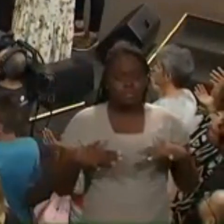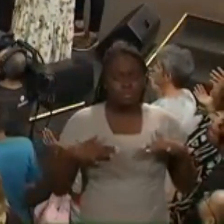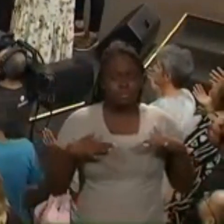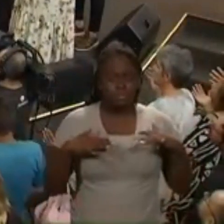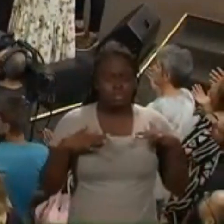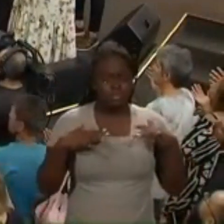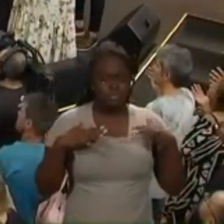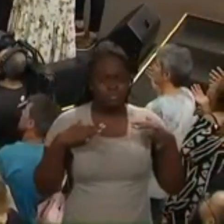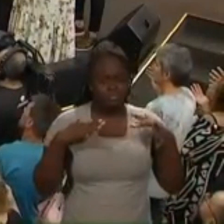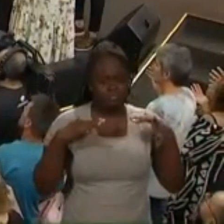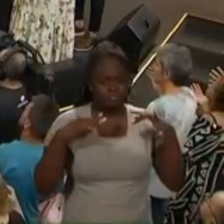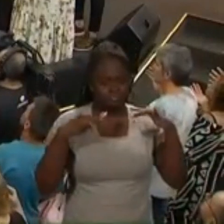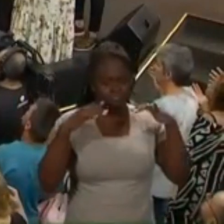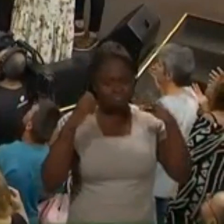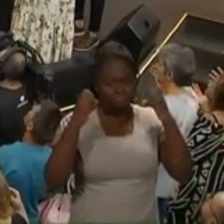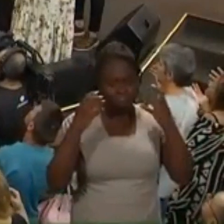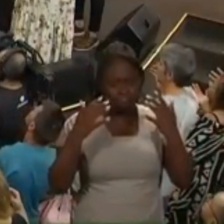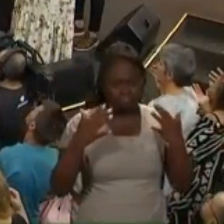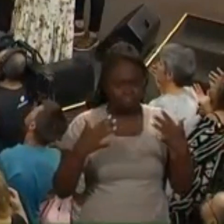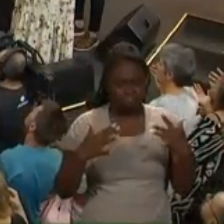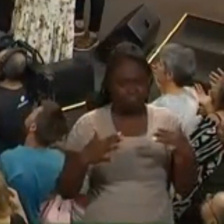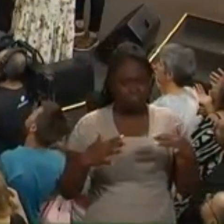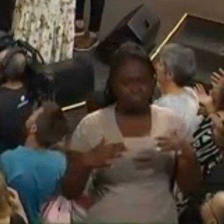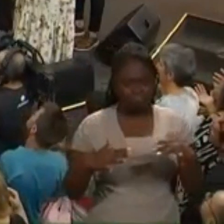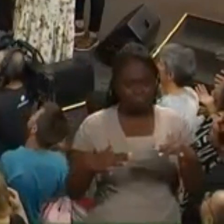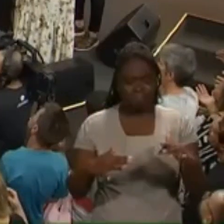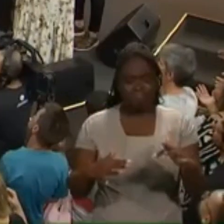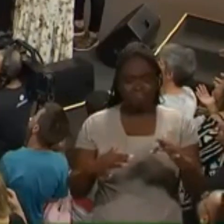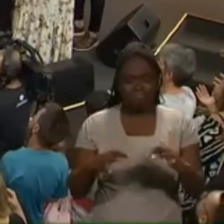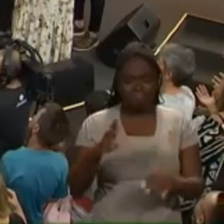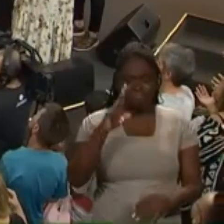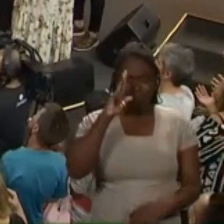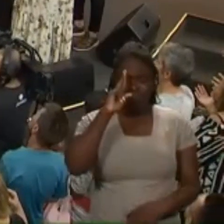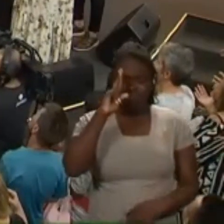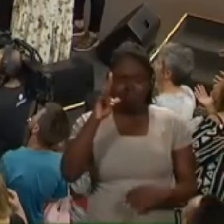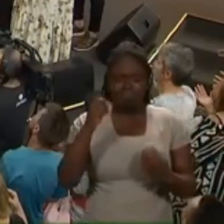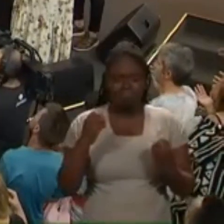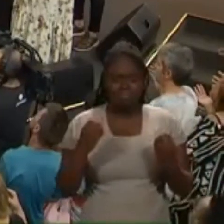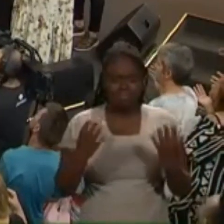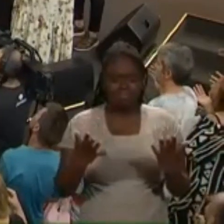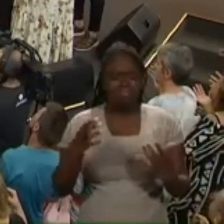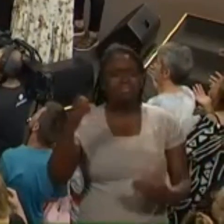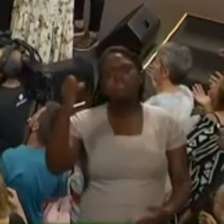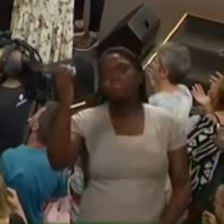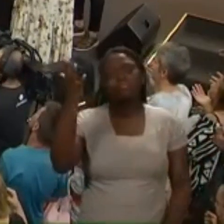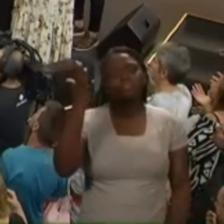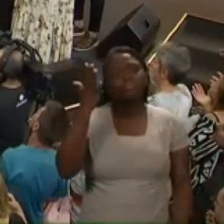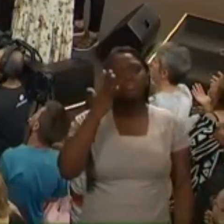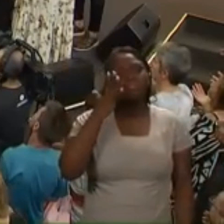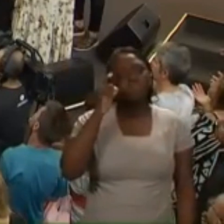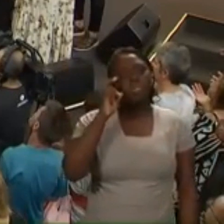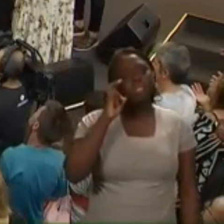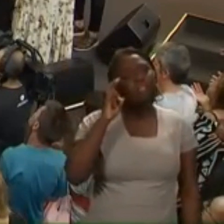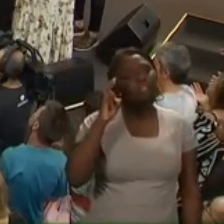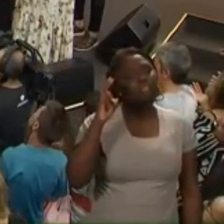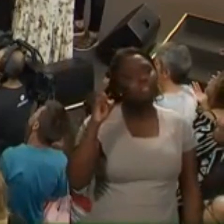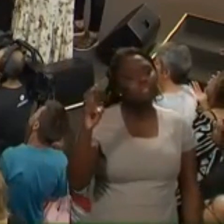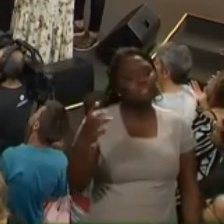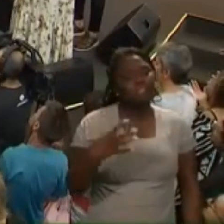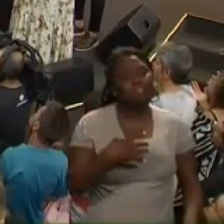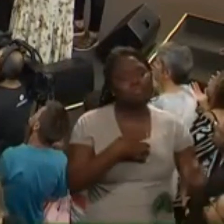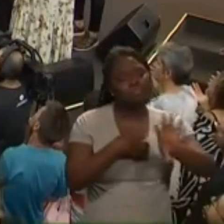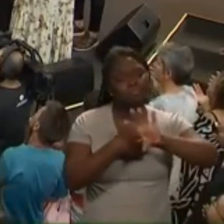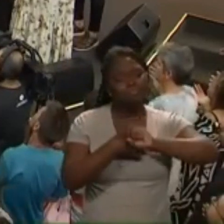que o Senhor nos conceda graça, sabedoria, discernimento, unção. A mim e aos meus